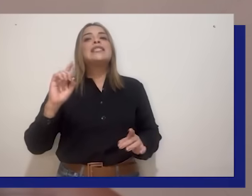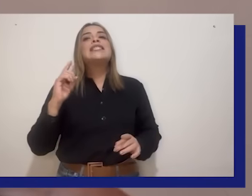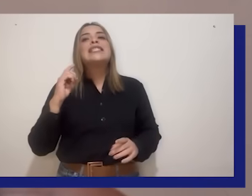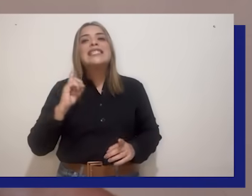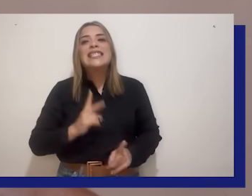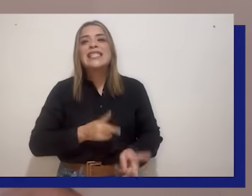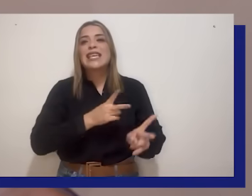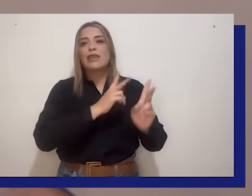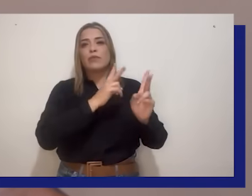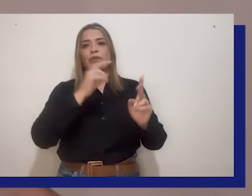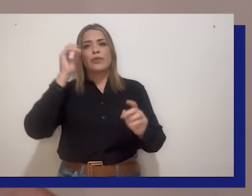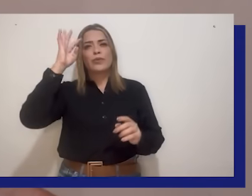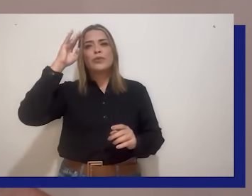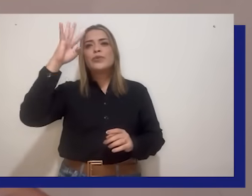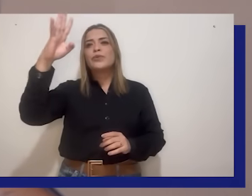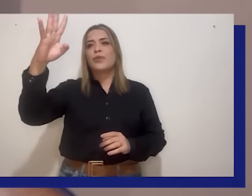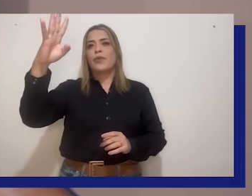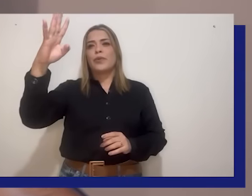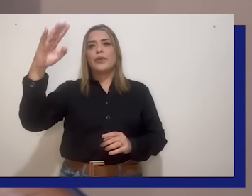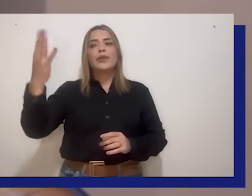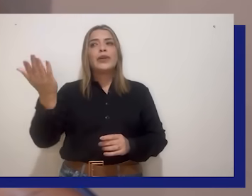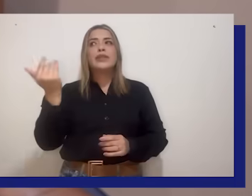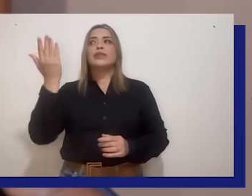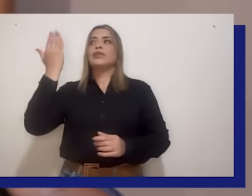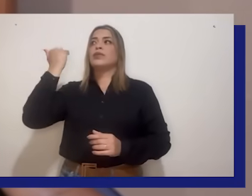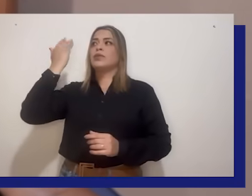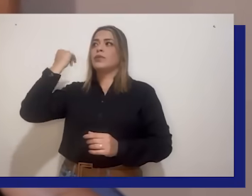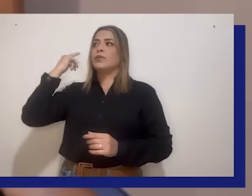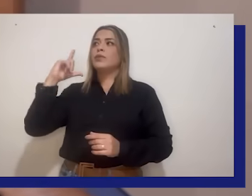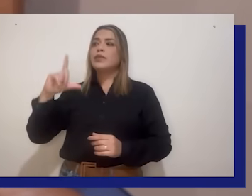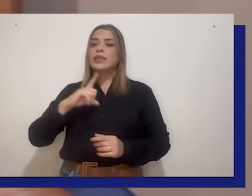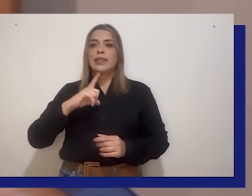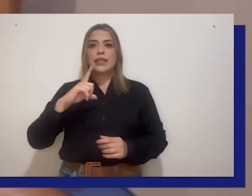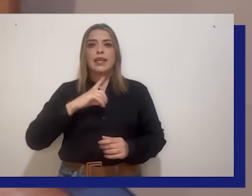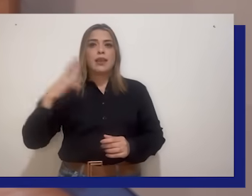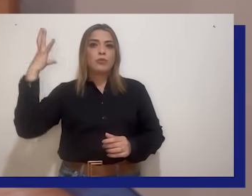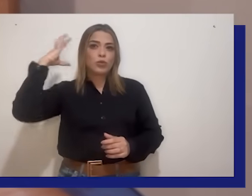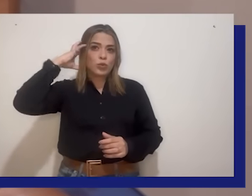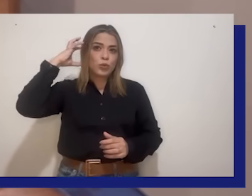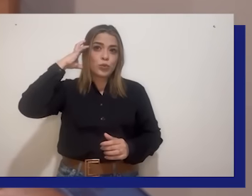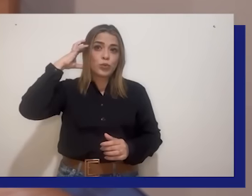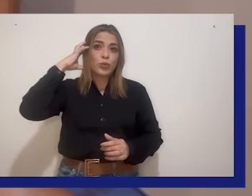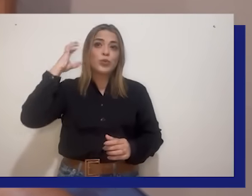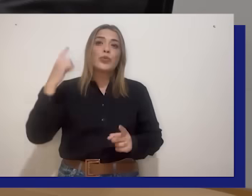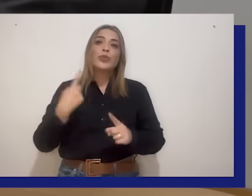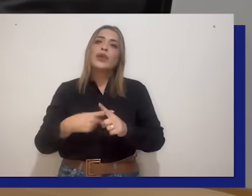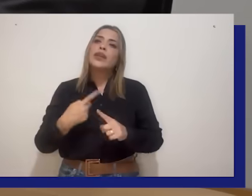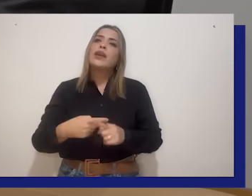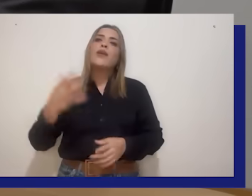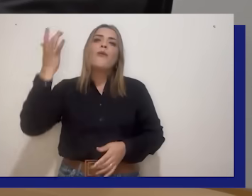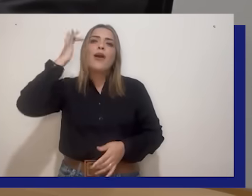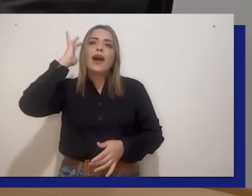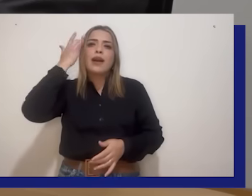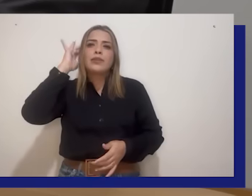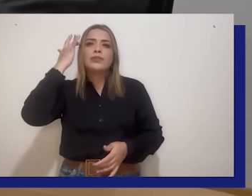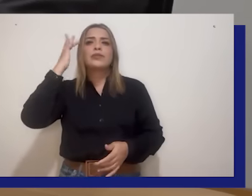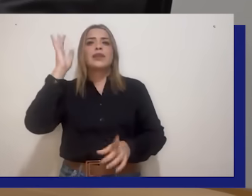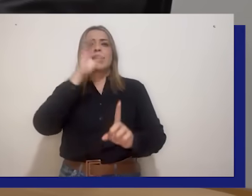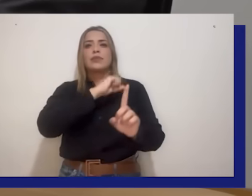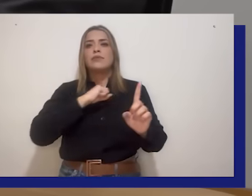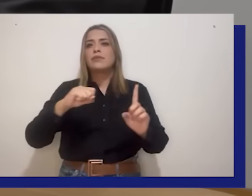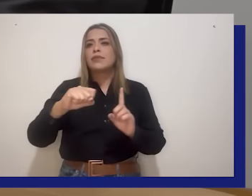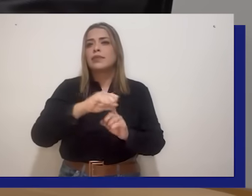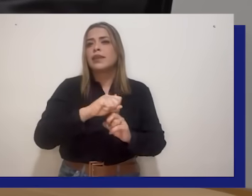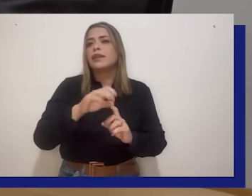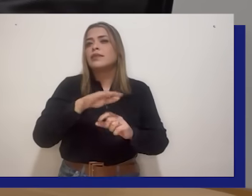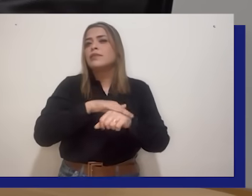plano, um sonho, como você falou, um sonho antigo, porque eu acho que o judiciário precisa conversar com a sociedade. E por